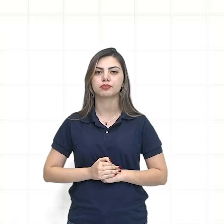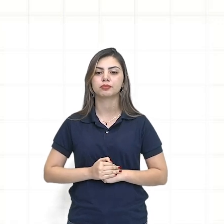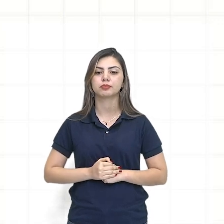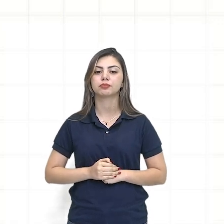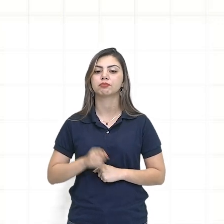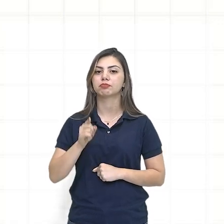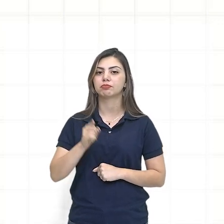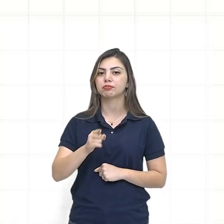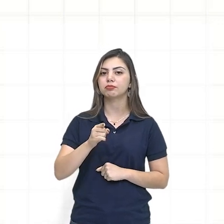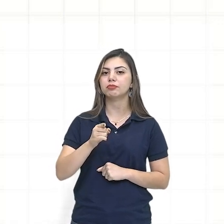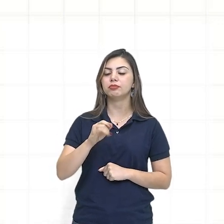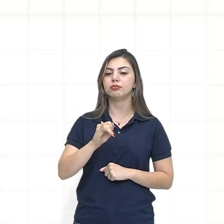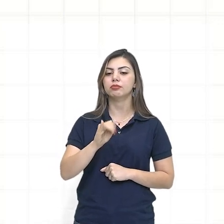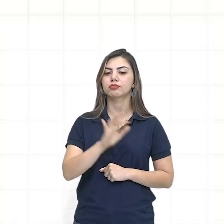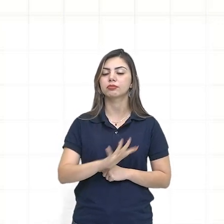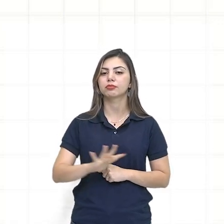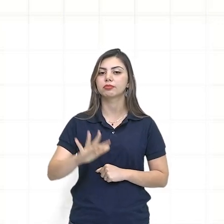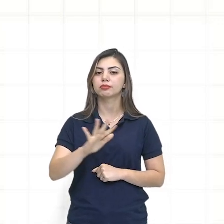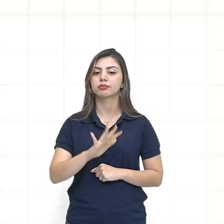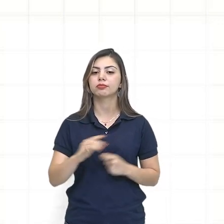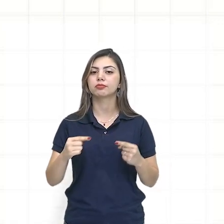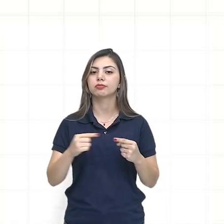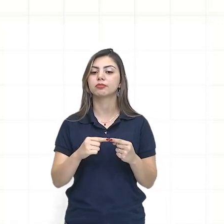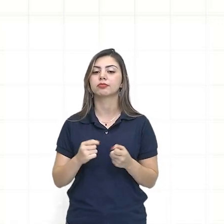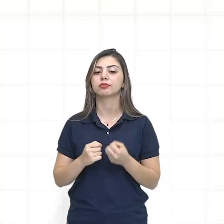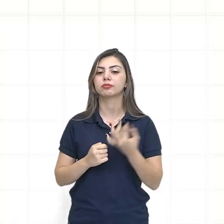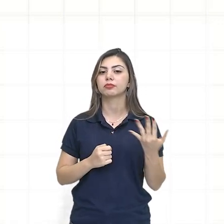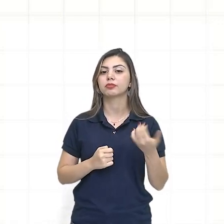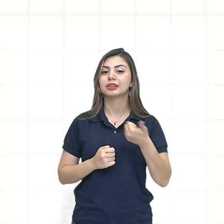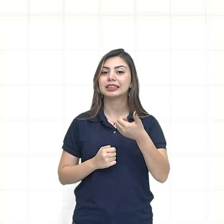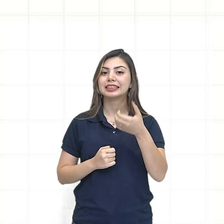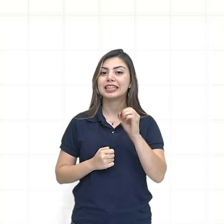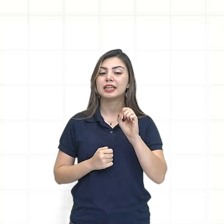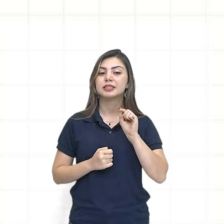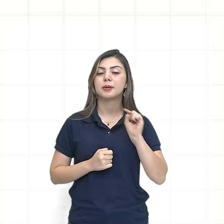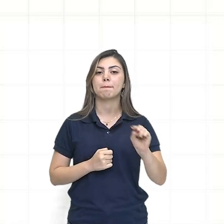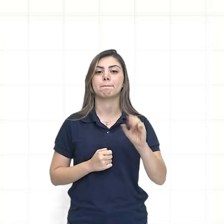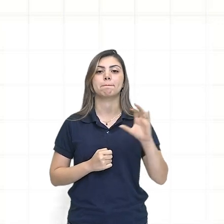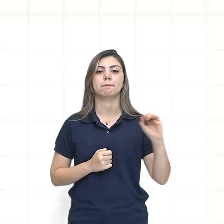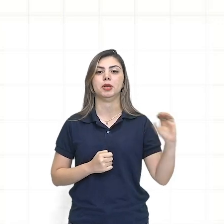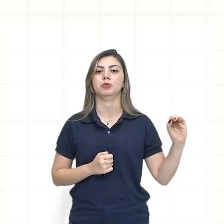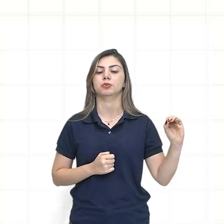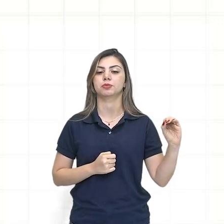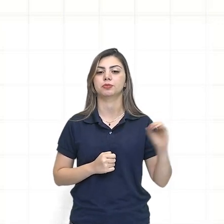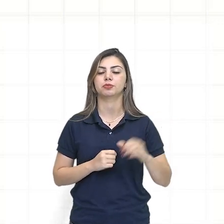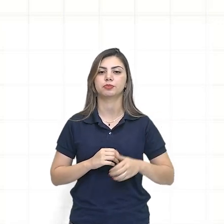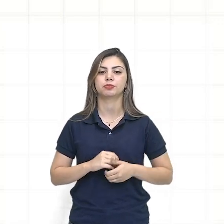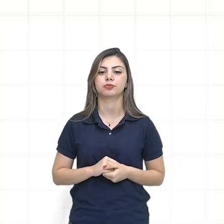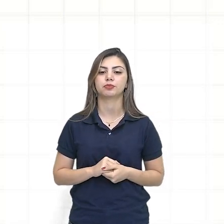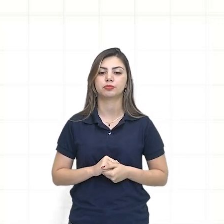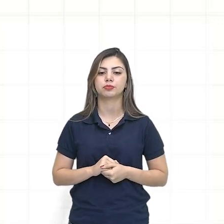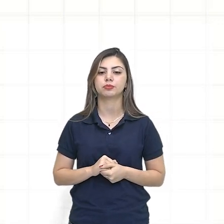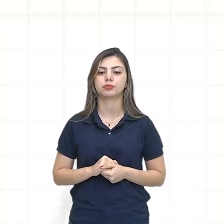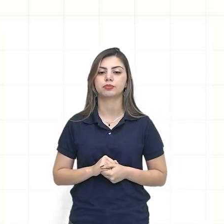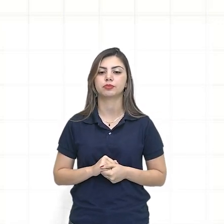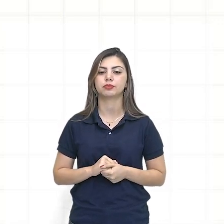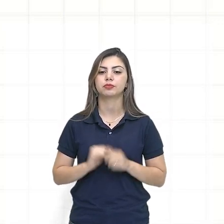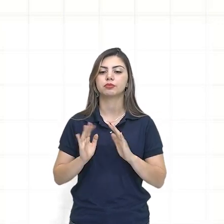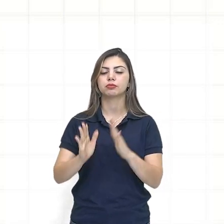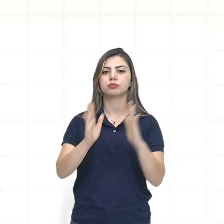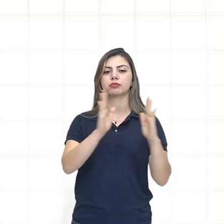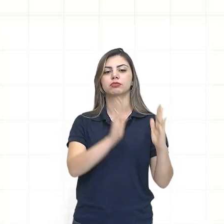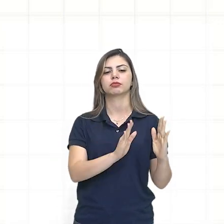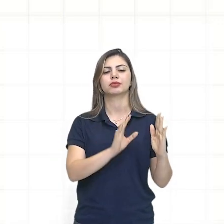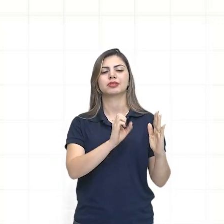dedo dobrado, ele tem um valor igual a 10 mil, certo? Aqui nós temos